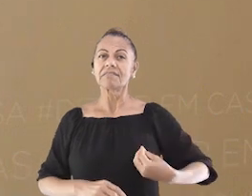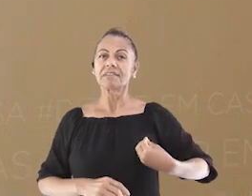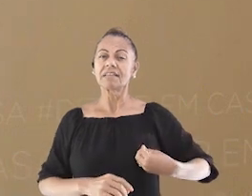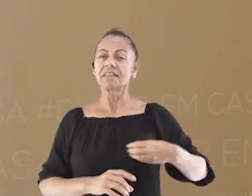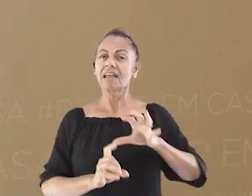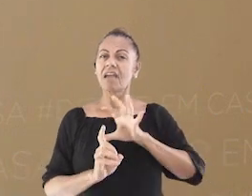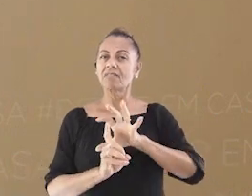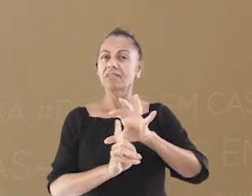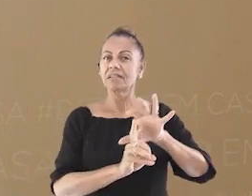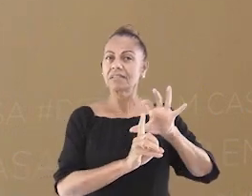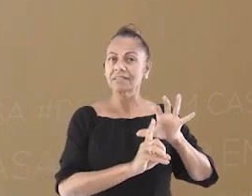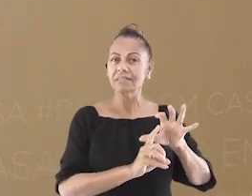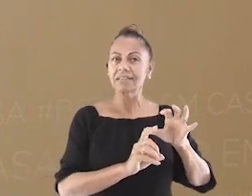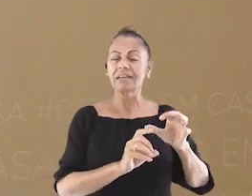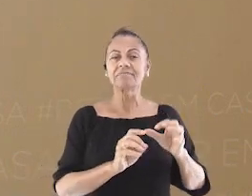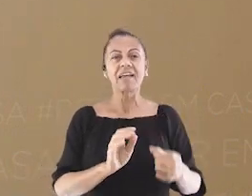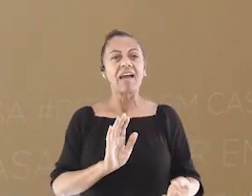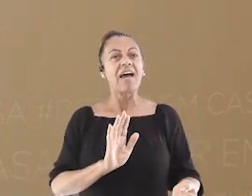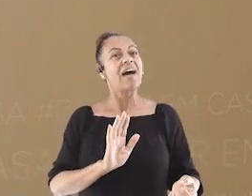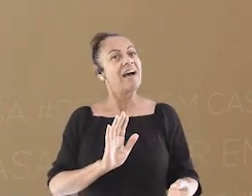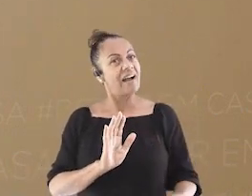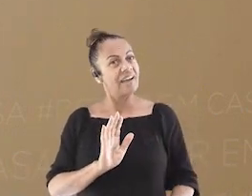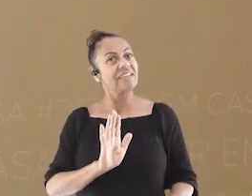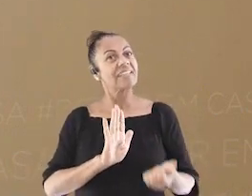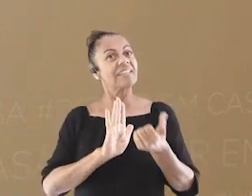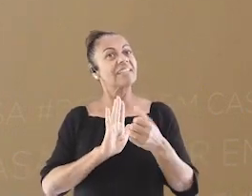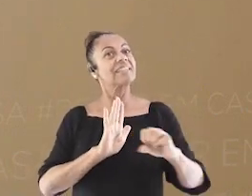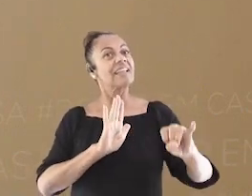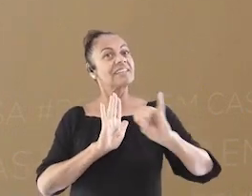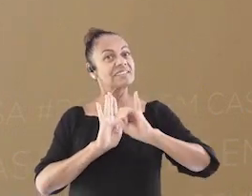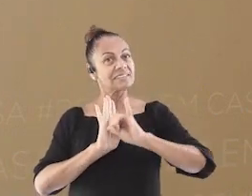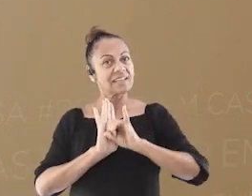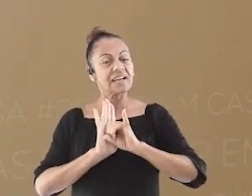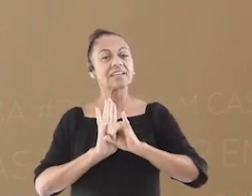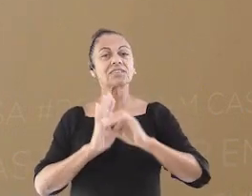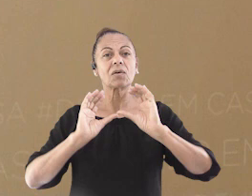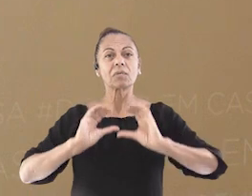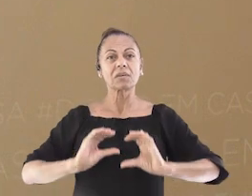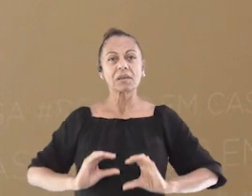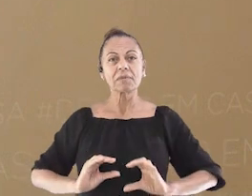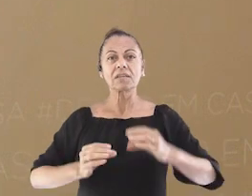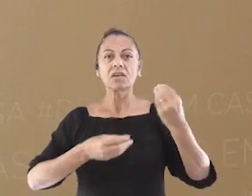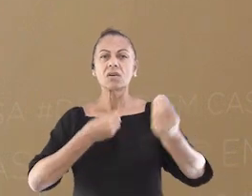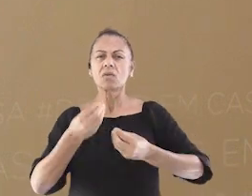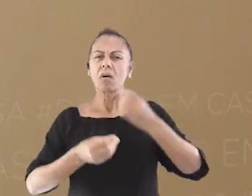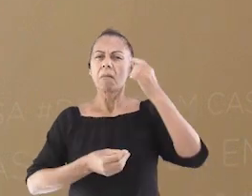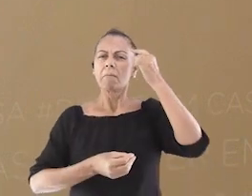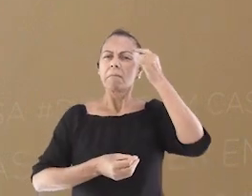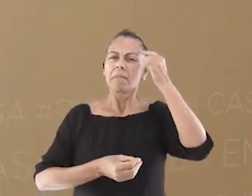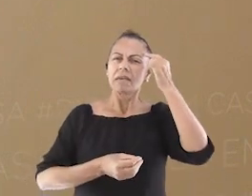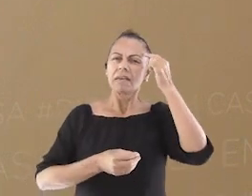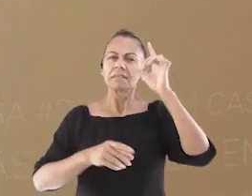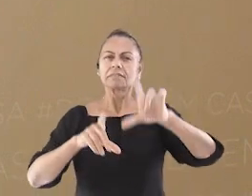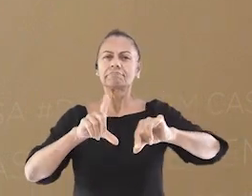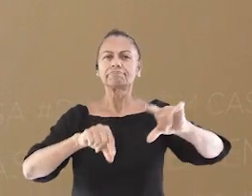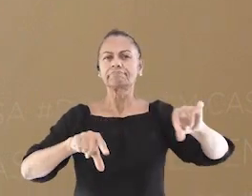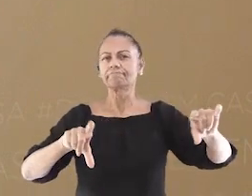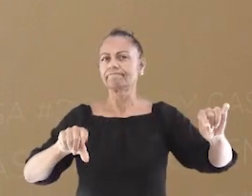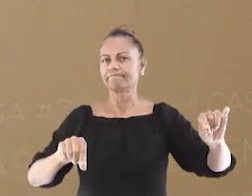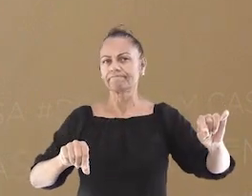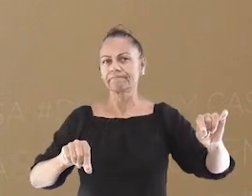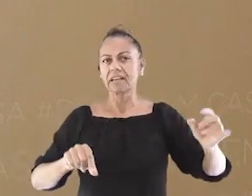vivemos influencia a nossa identidade, o nosso comportamento e a maneira como pensamos e